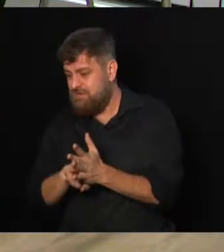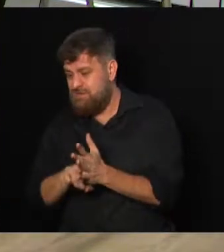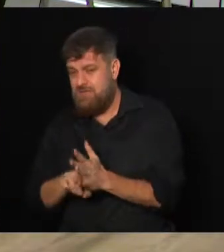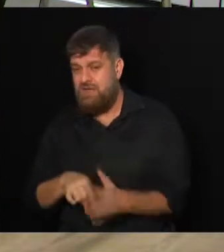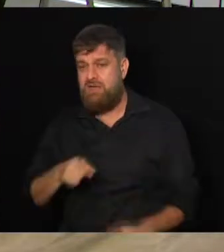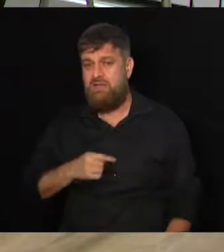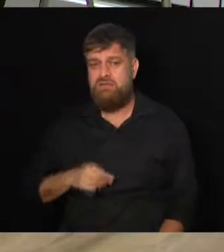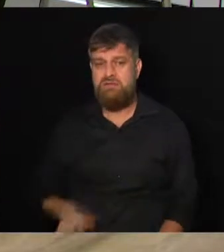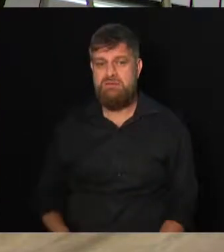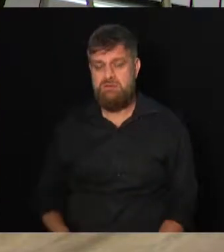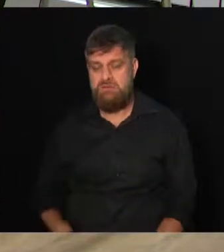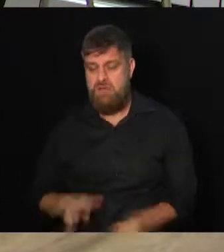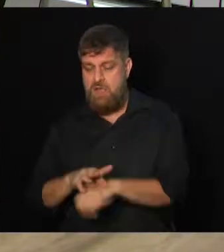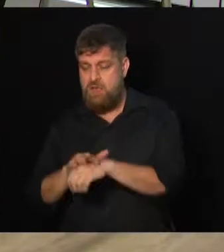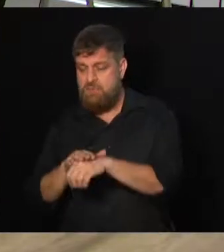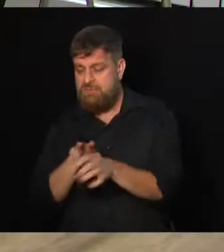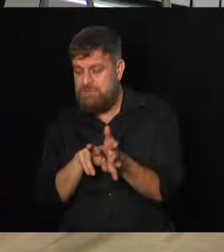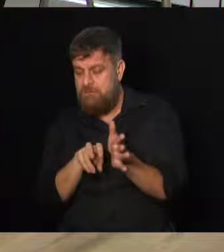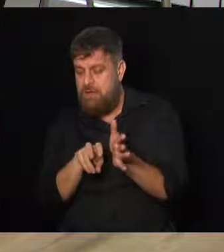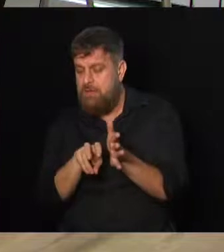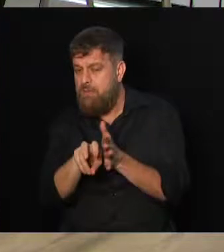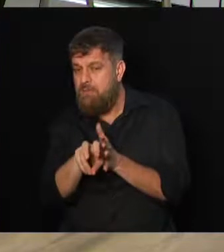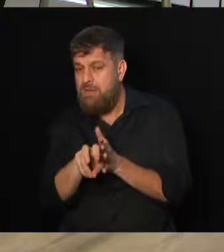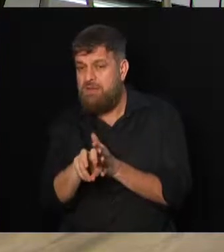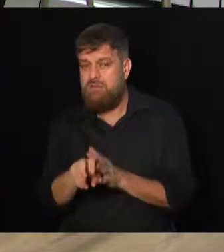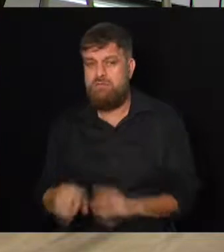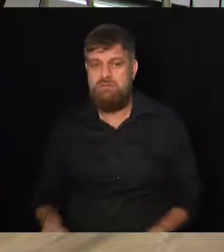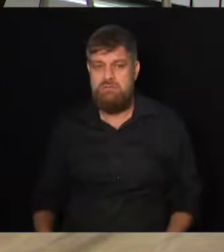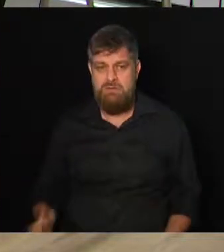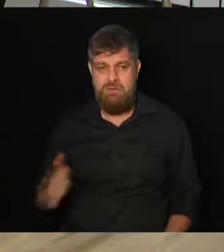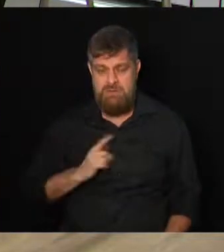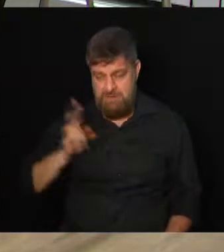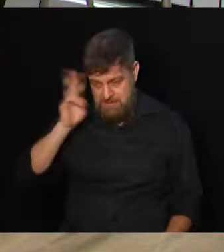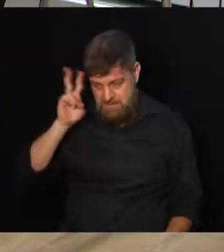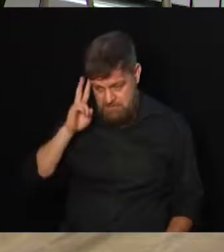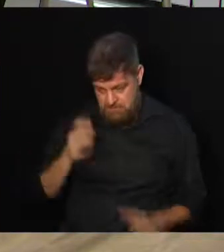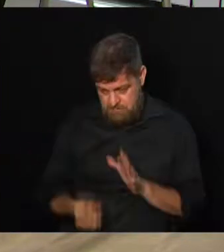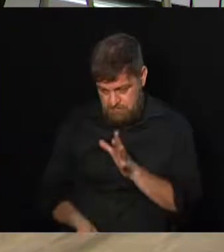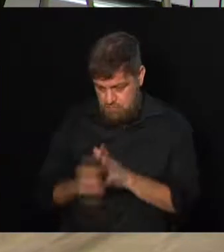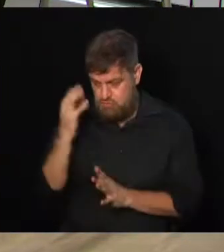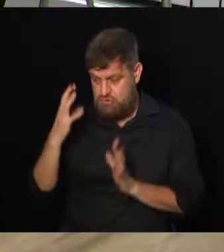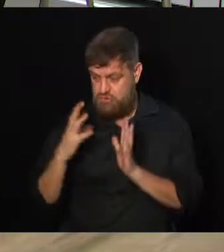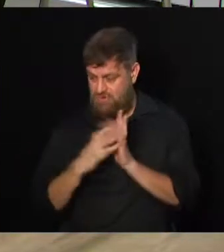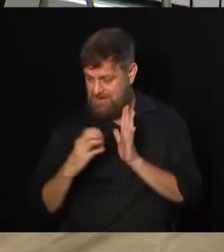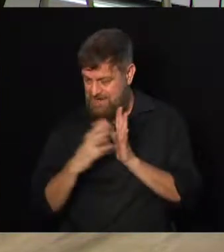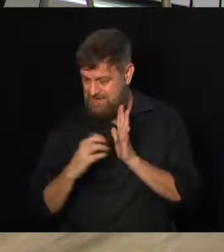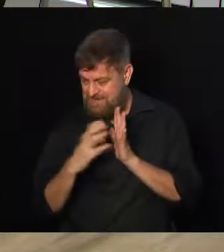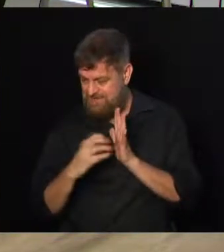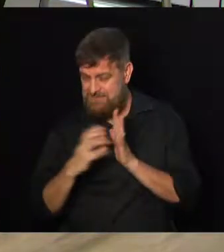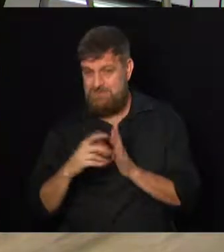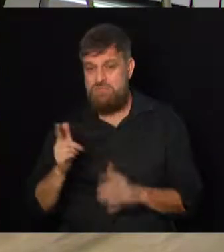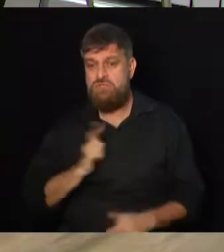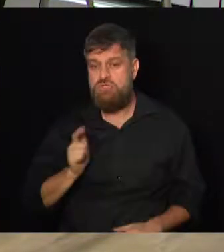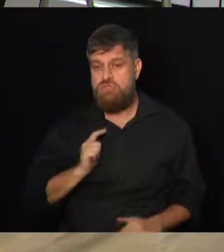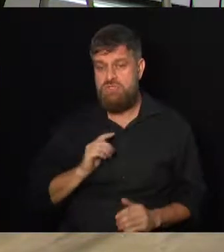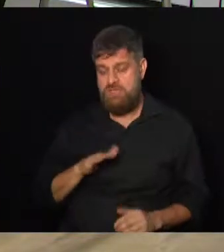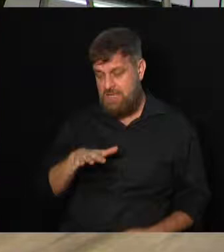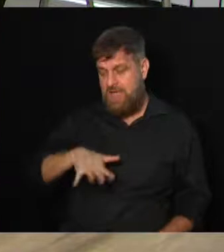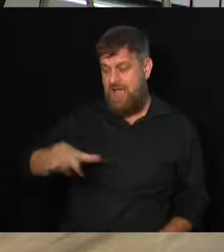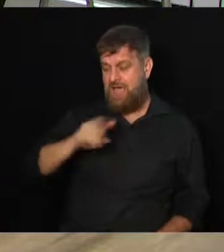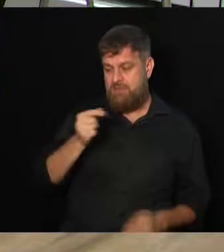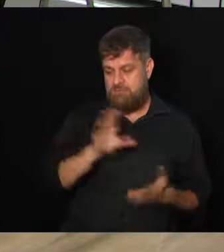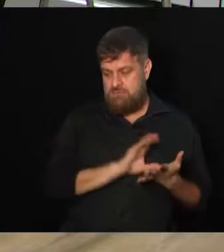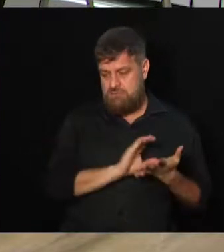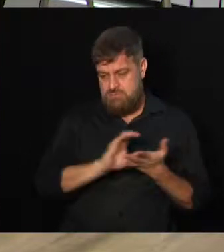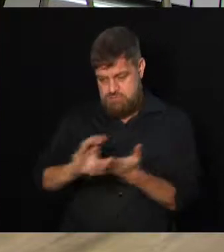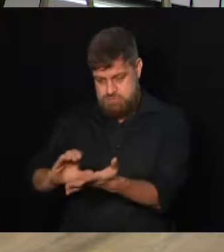tem uma cidade, por exemplo, quando surgiu a AIDS, Santos estourou, cidade portuária, então você tinha que direcionar muito recurso para